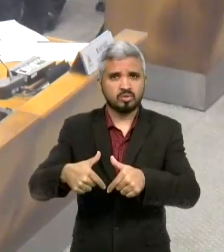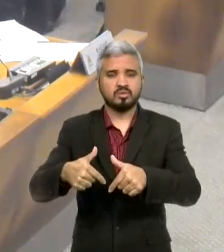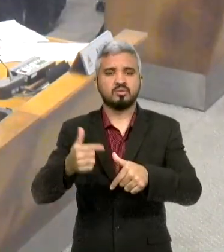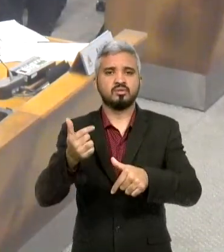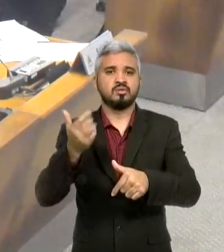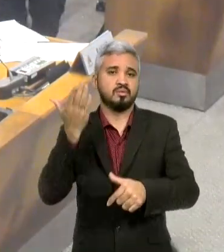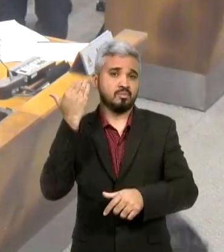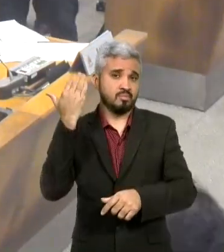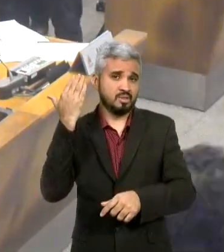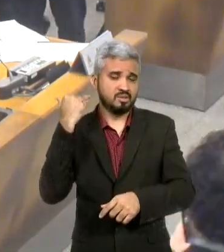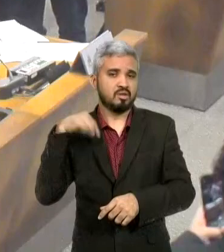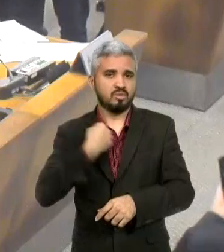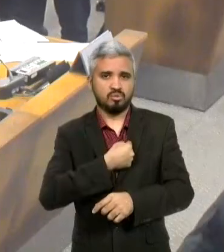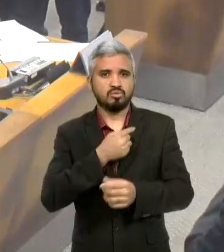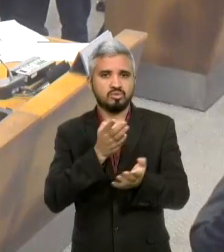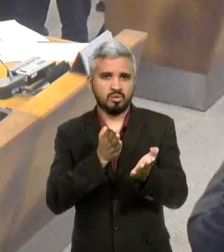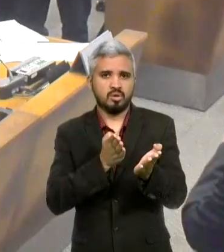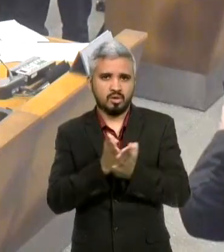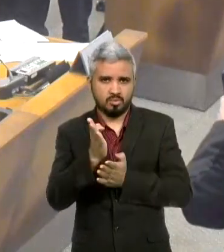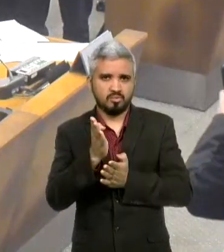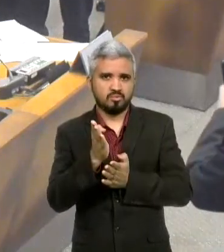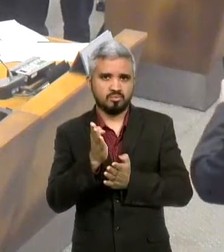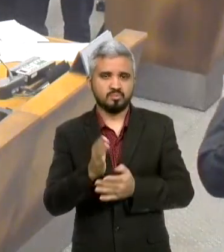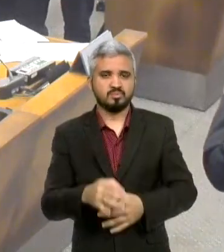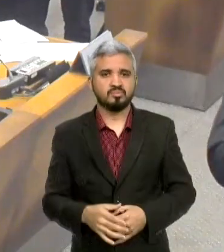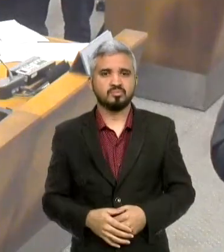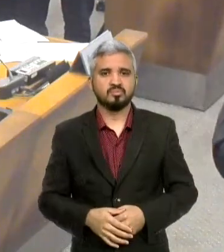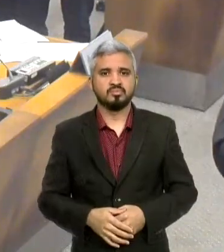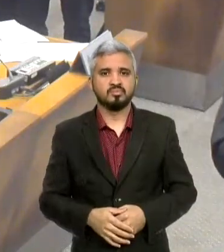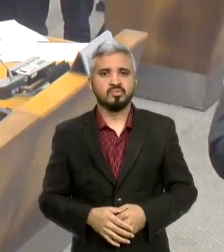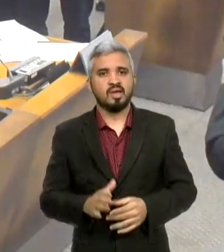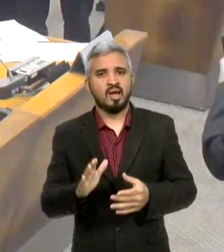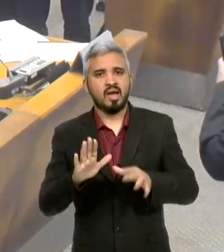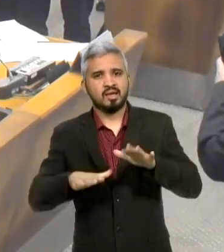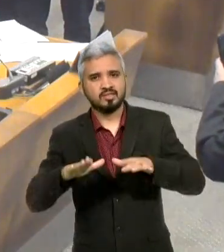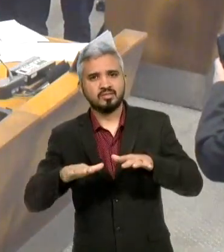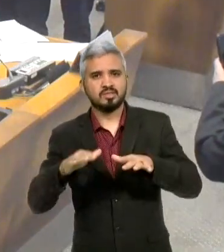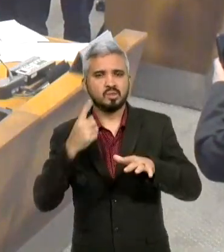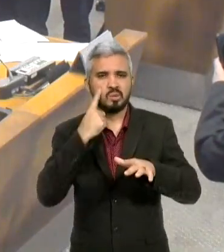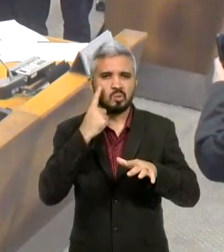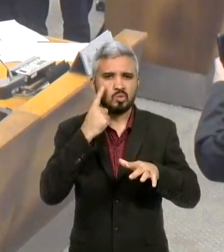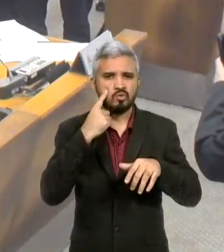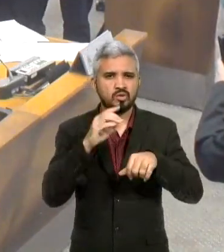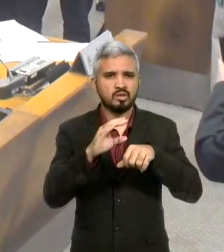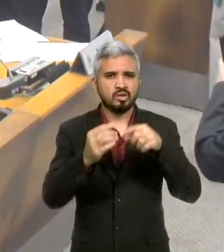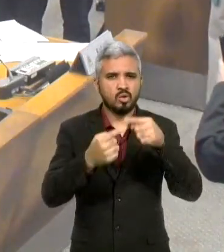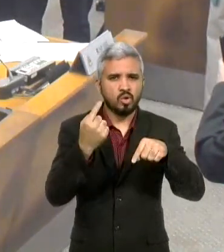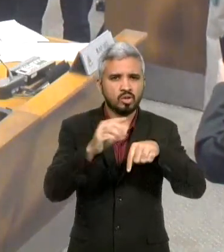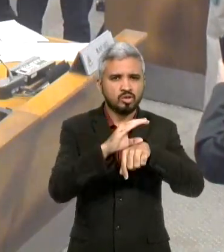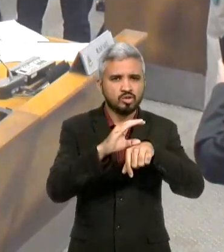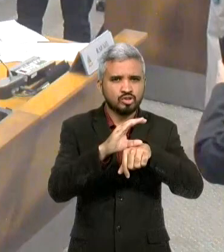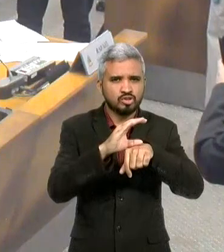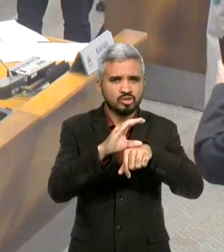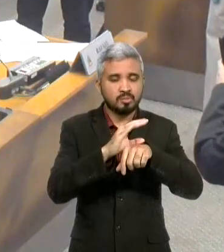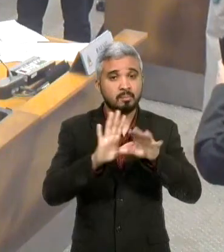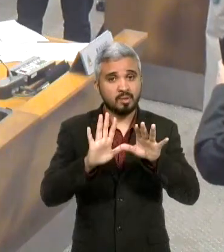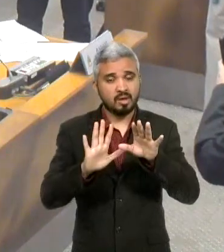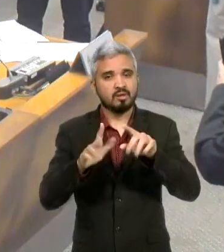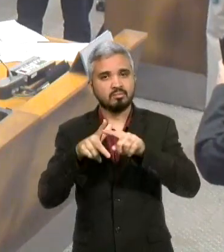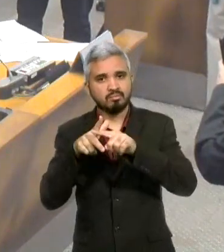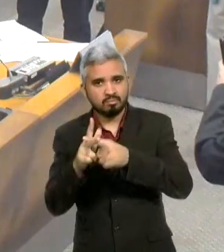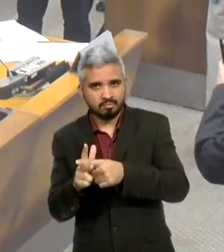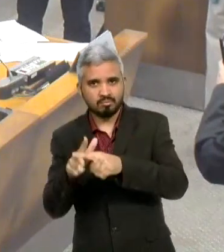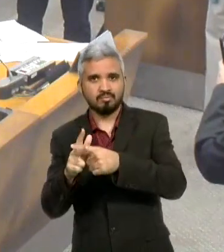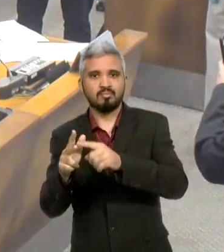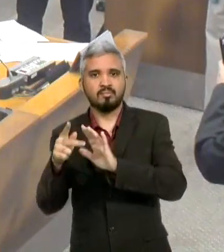o projeto, teve uma divergência com a constitucionalidade do Executivo, mas ele fez o projeto, inclusive já teve a sessão